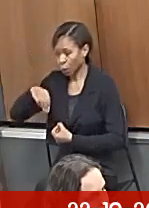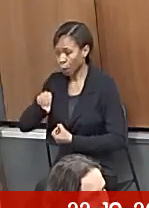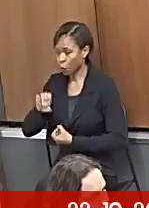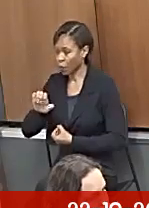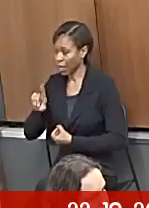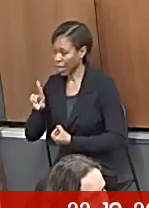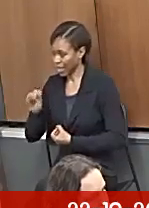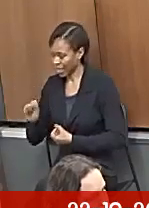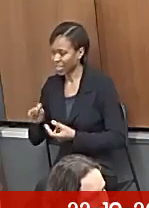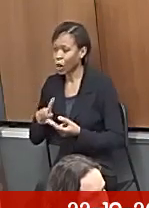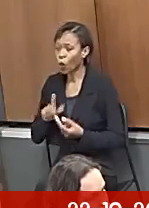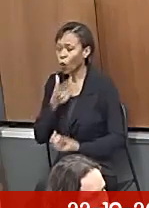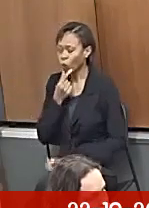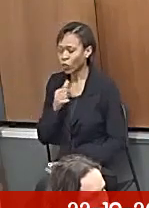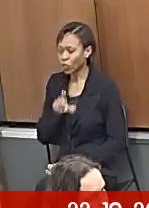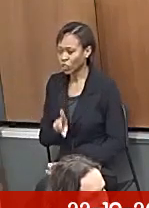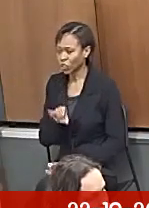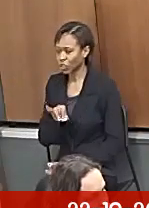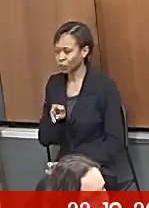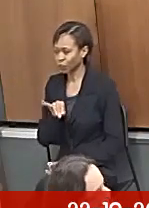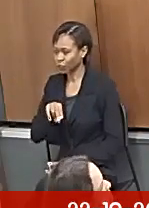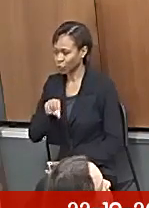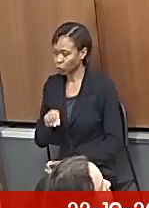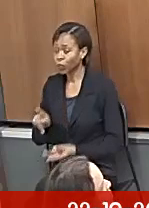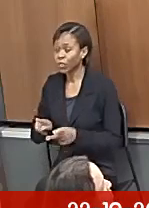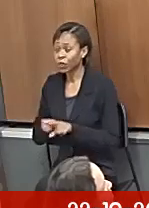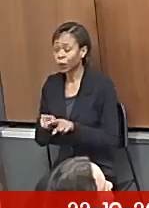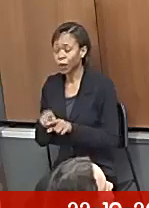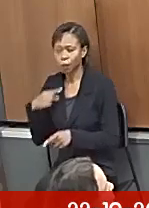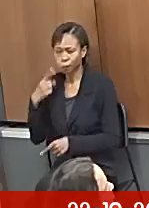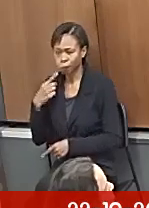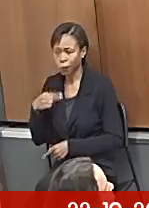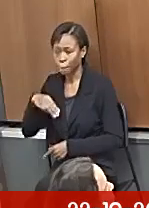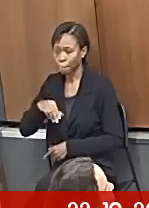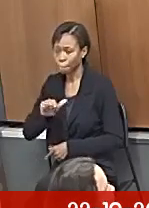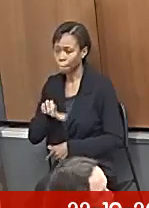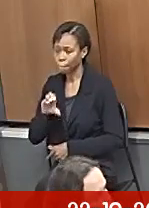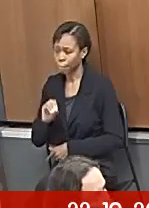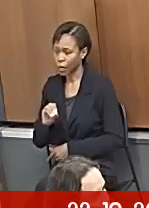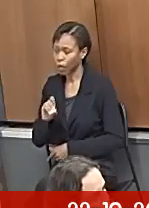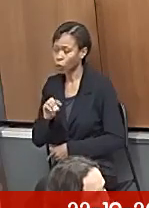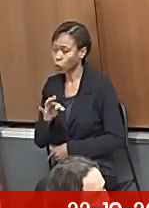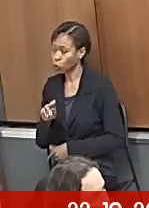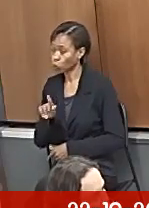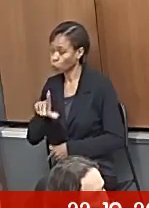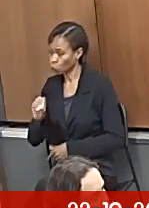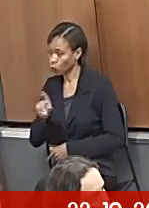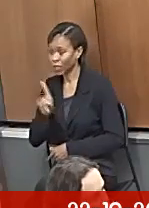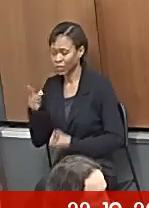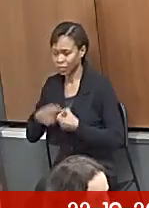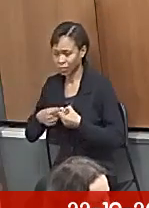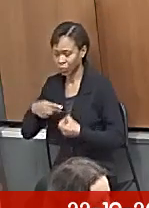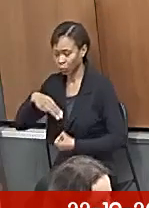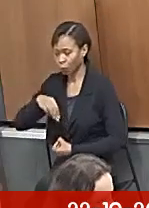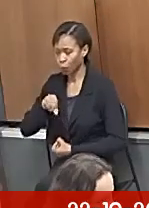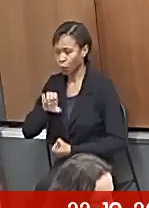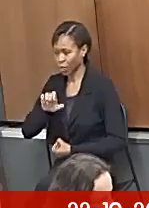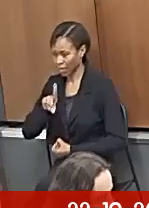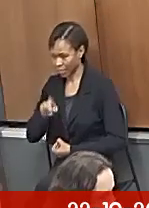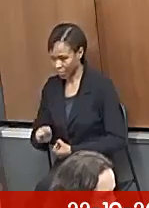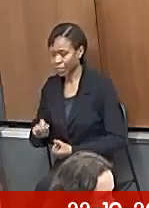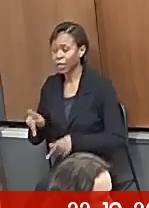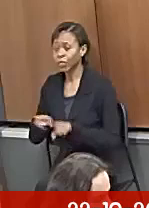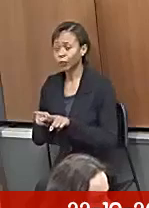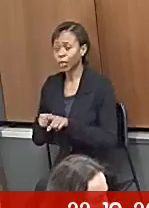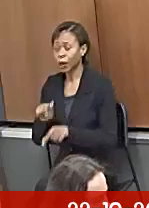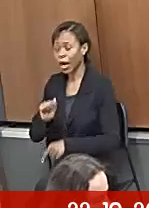Divino, agradeço também a presença do doutor Marco Túlio, que é advogado e liderança também da cidade de Moeda, agradeço a presença do Alex,